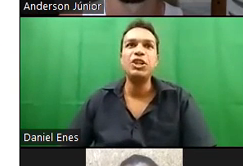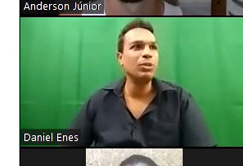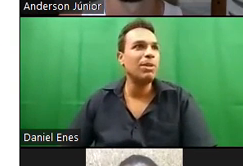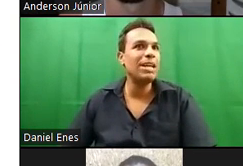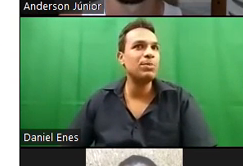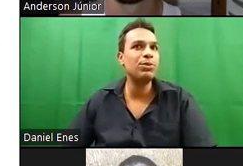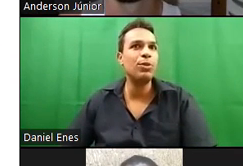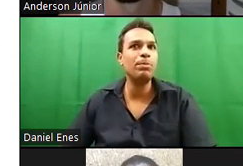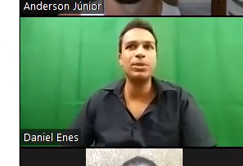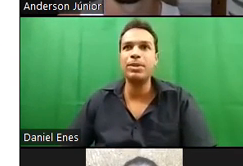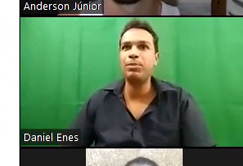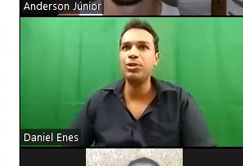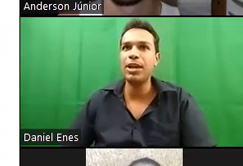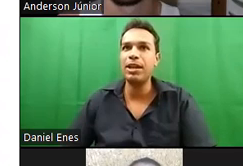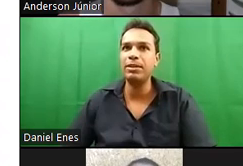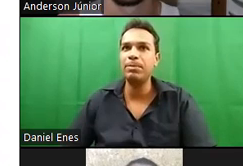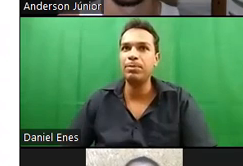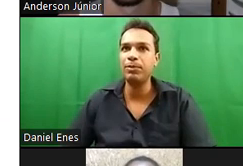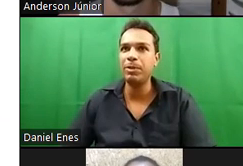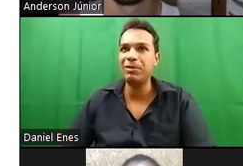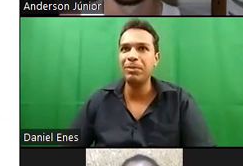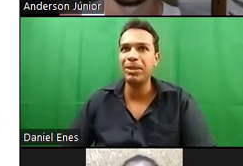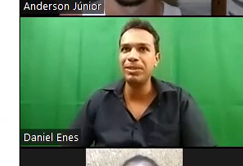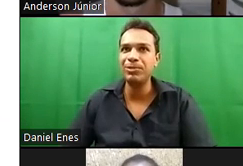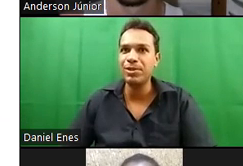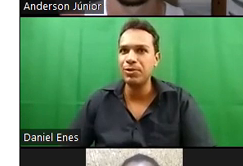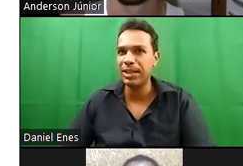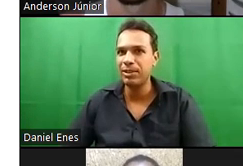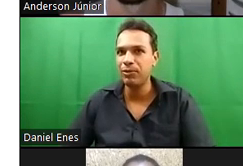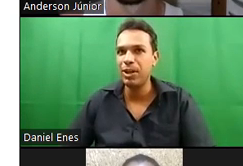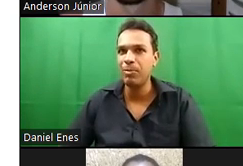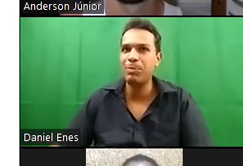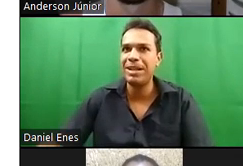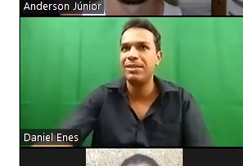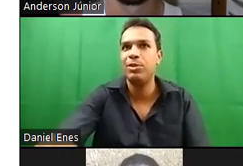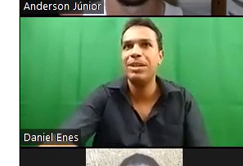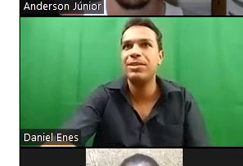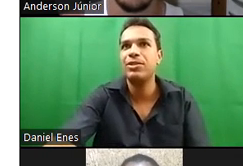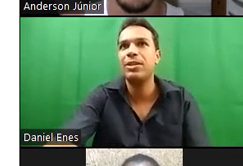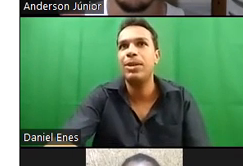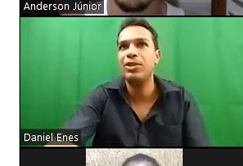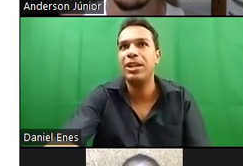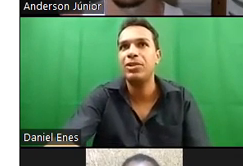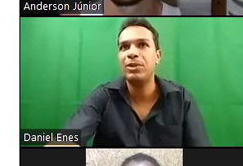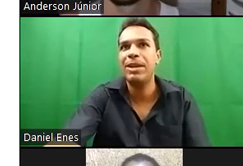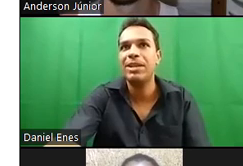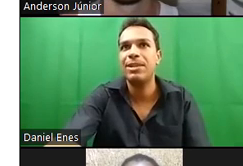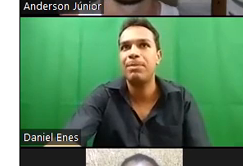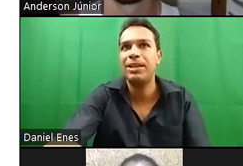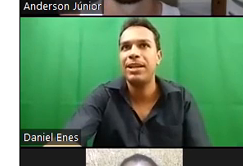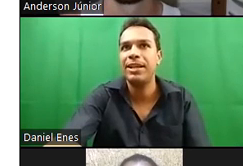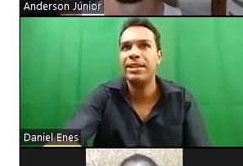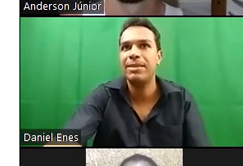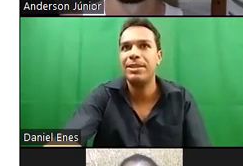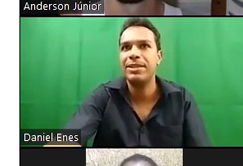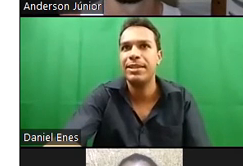Gente, eu mando um abraço pro João Pedro depois, ele não conseguiu ficar até o final, ficou bastante aqui com a gente. Manda um abraço lá para